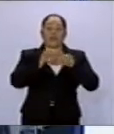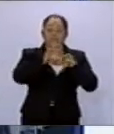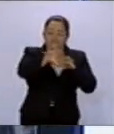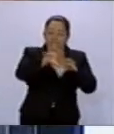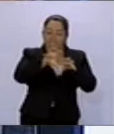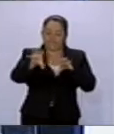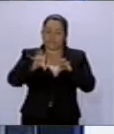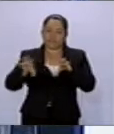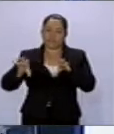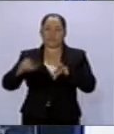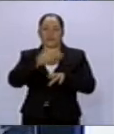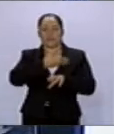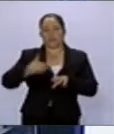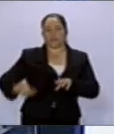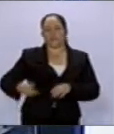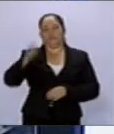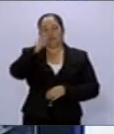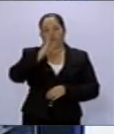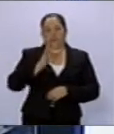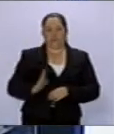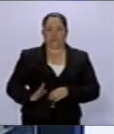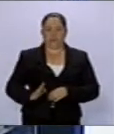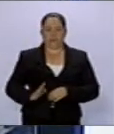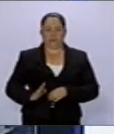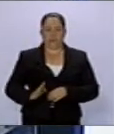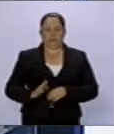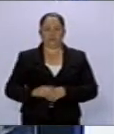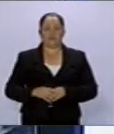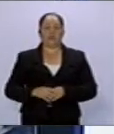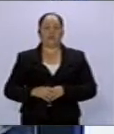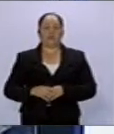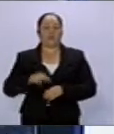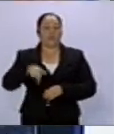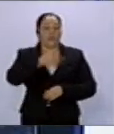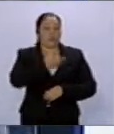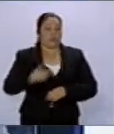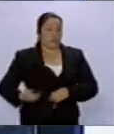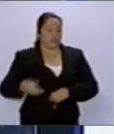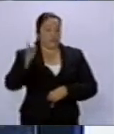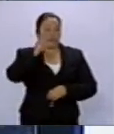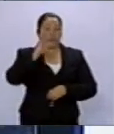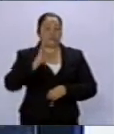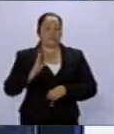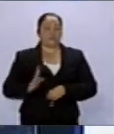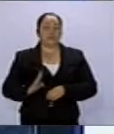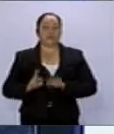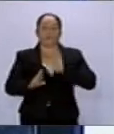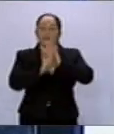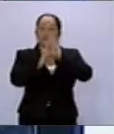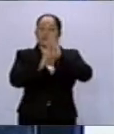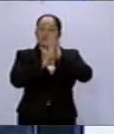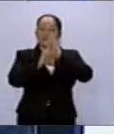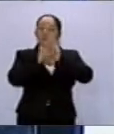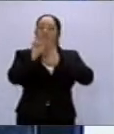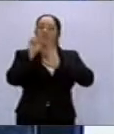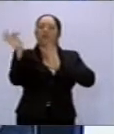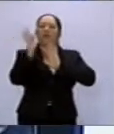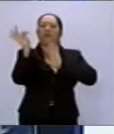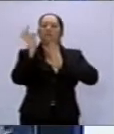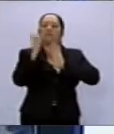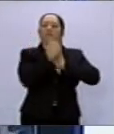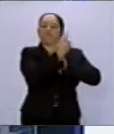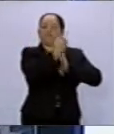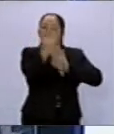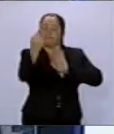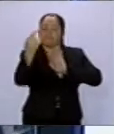brasileiro o estado brasileiro vem com a condição do mundo público que daqueles que representam as suas no papel de